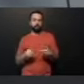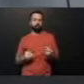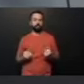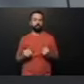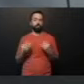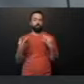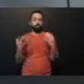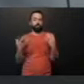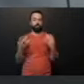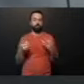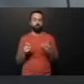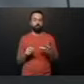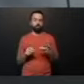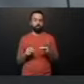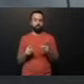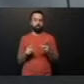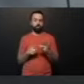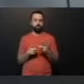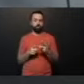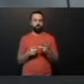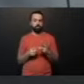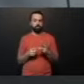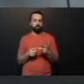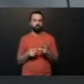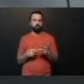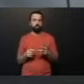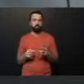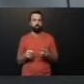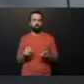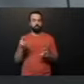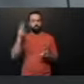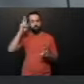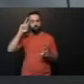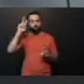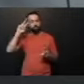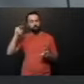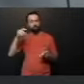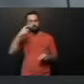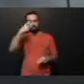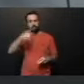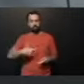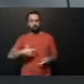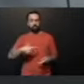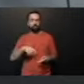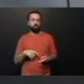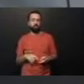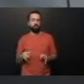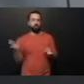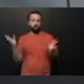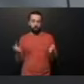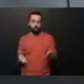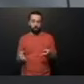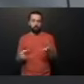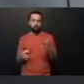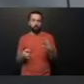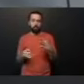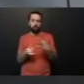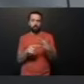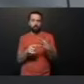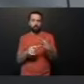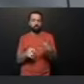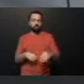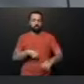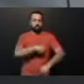nas aulas passadas nós falamos de biografia. E agora, hoje, nós vamos trabalhar receita,